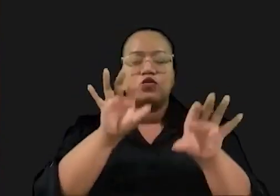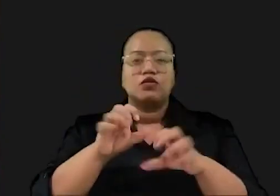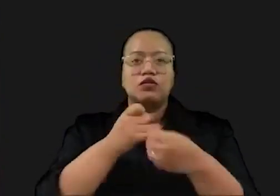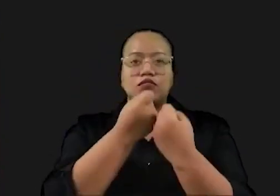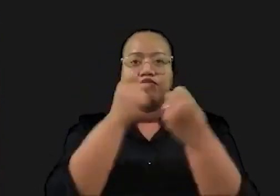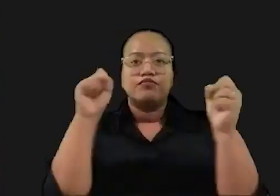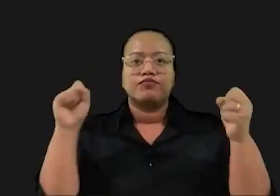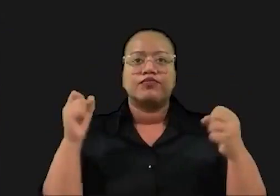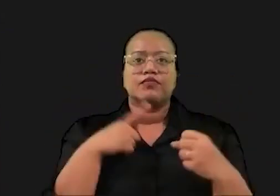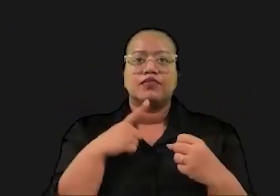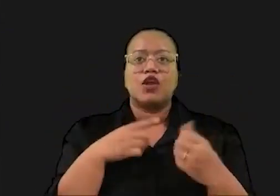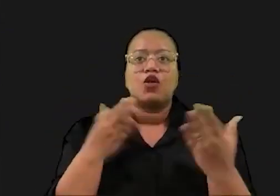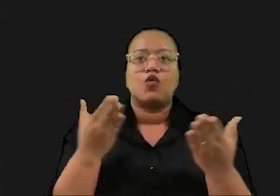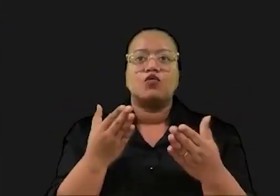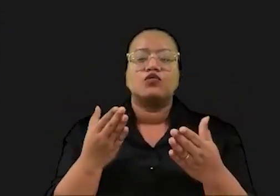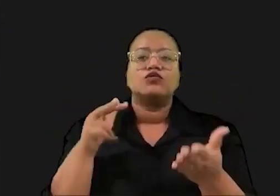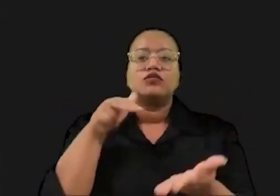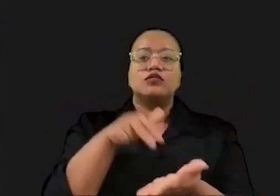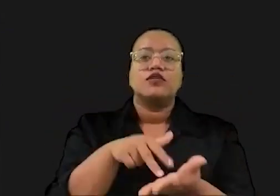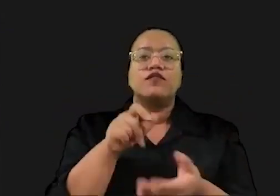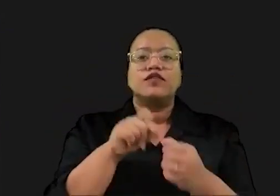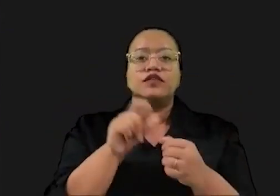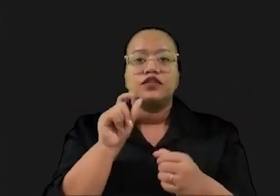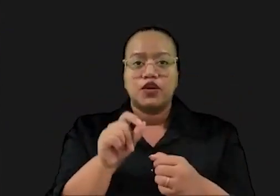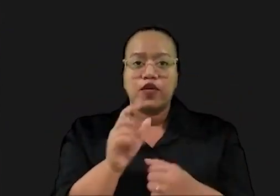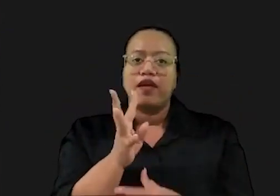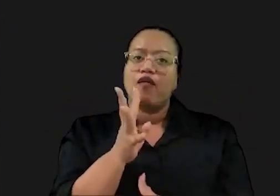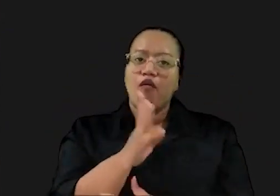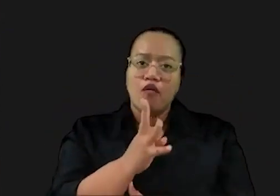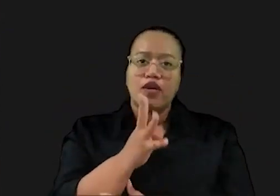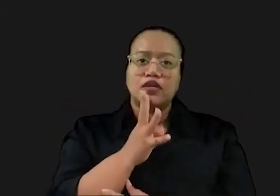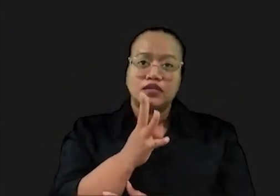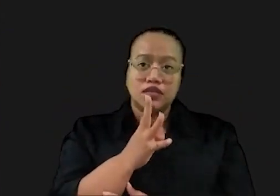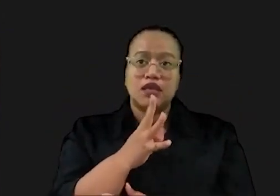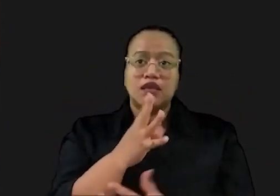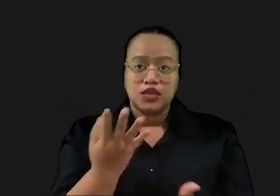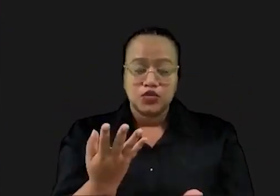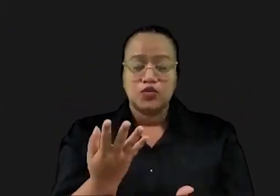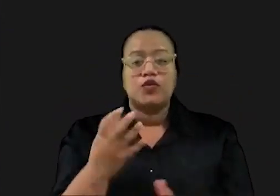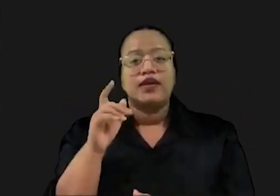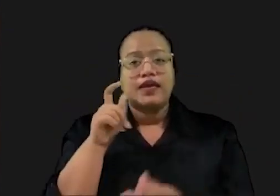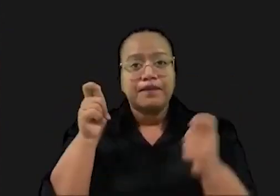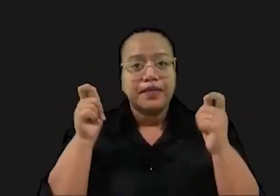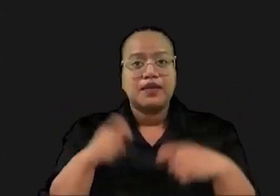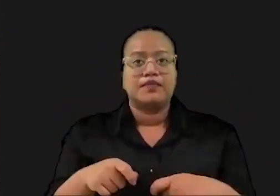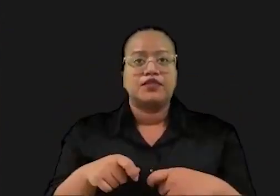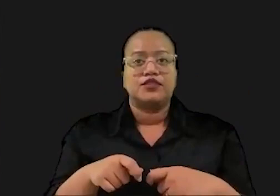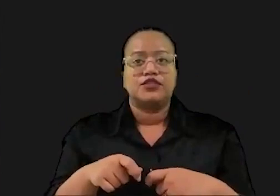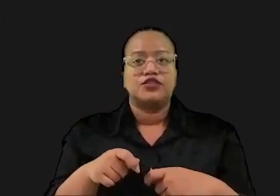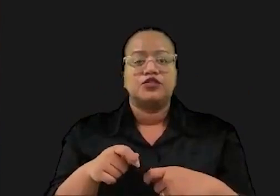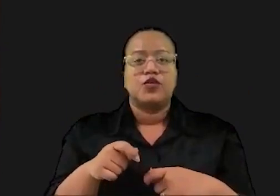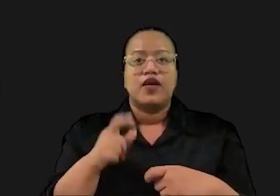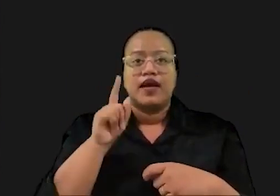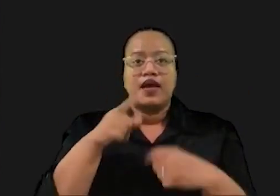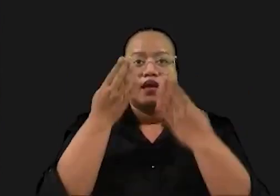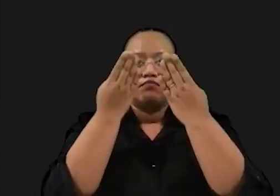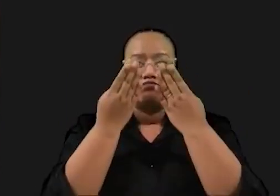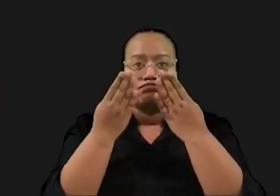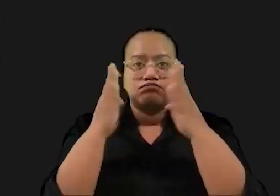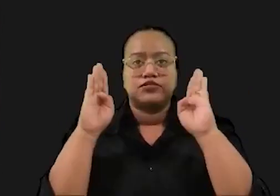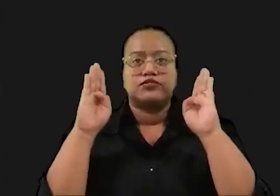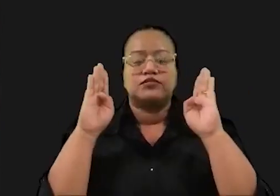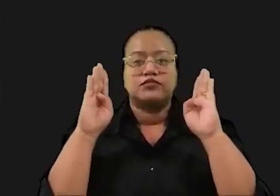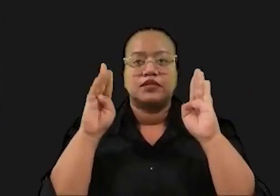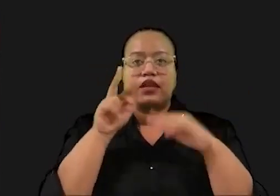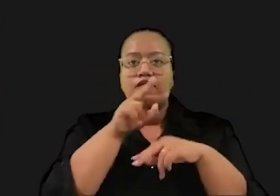Daldice? Nos conhecendo e nos permitindo, né, abrir, rasgar horizontes, né, cortinas, né,